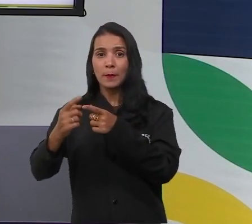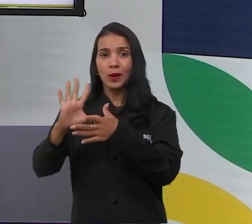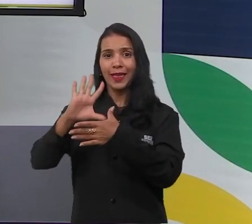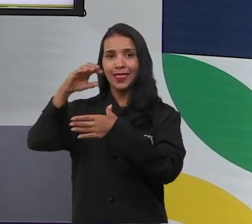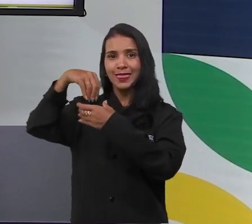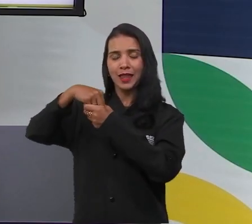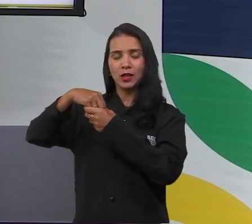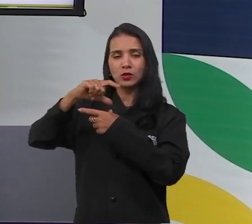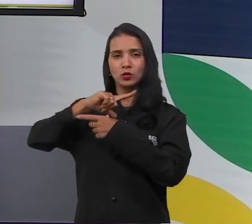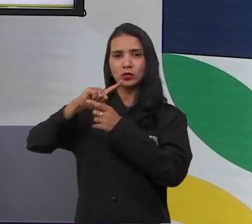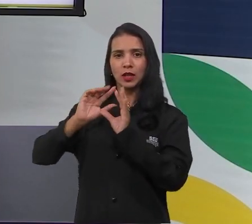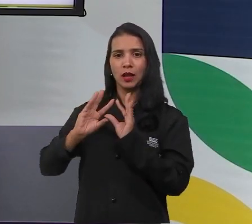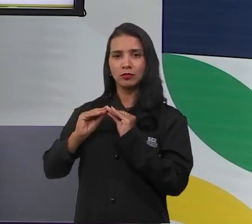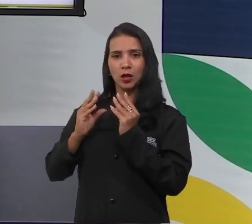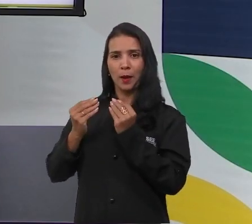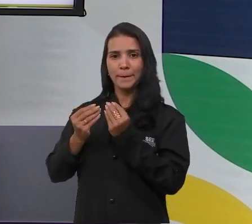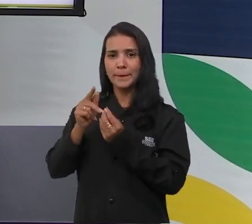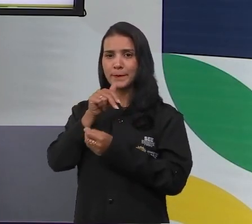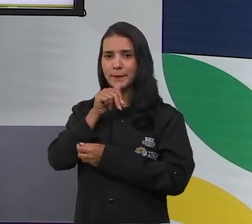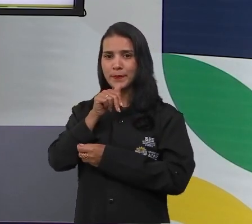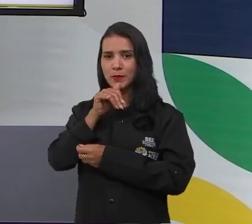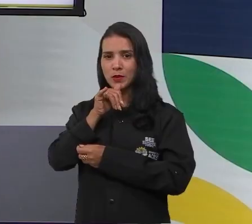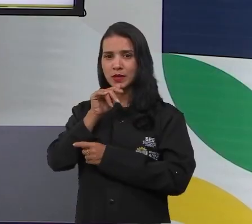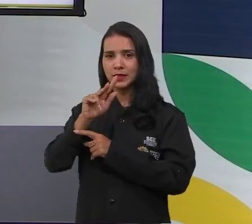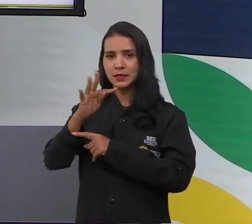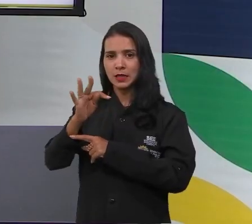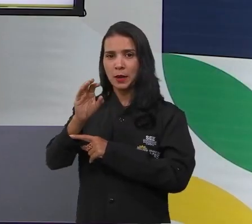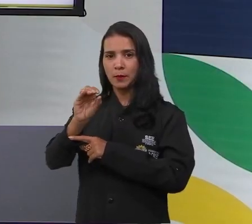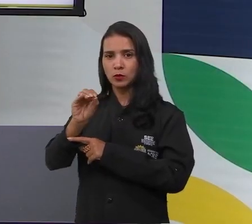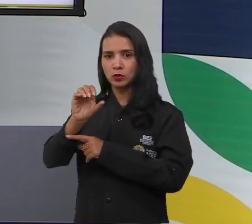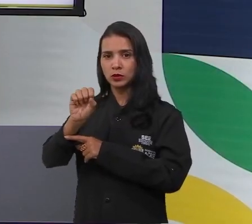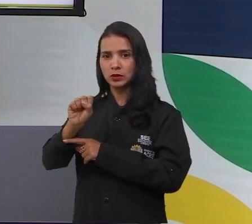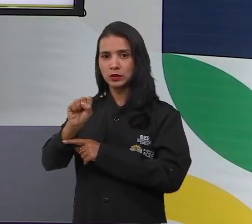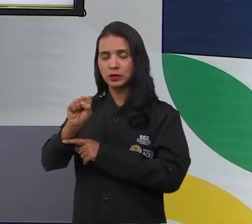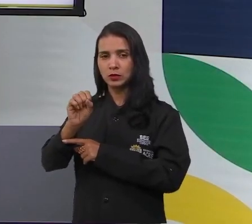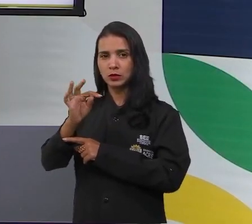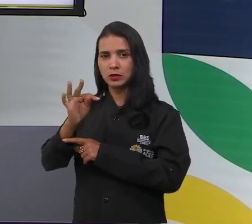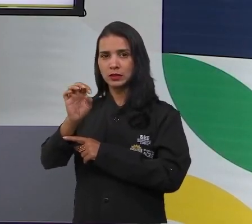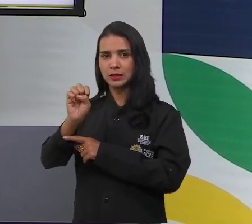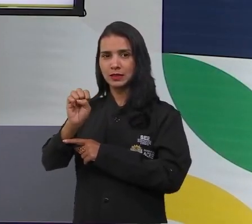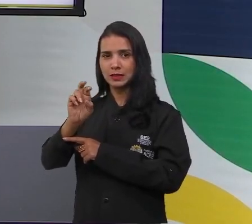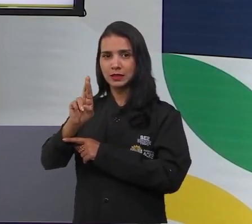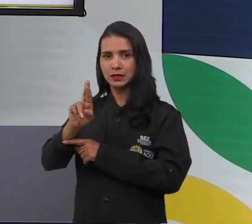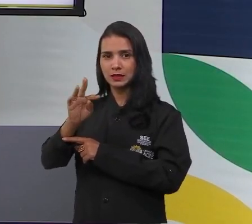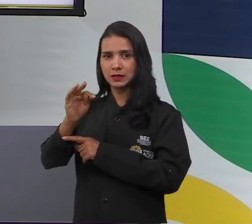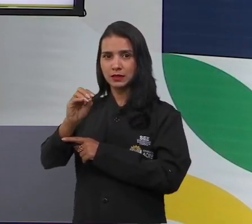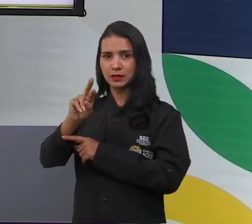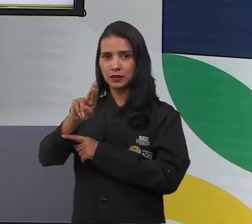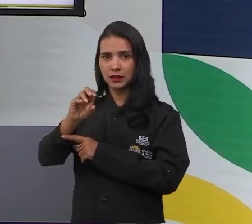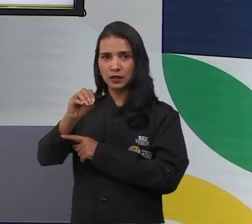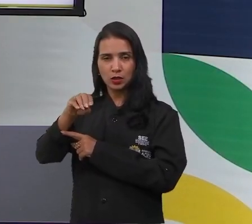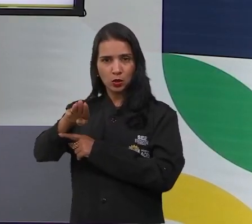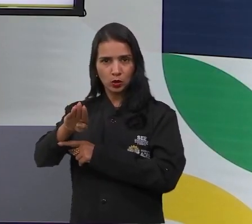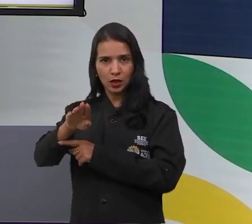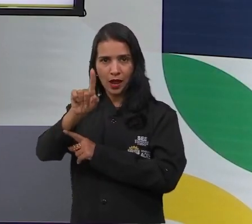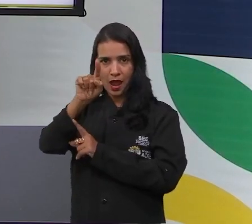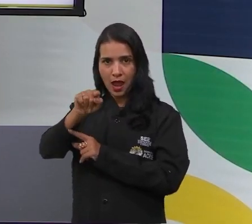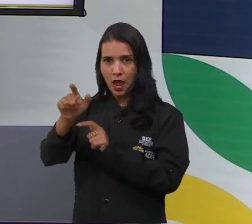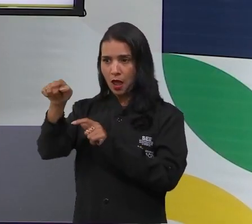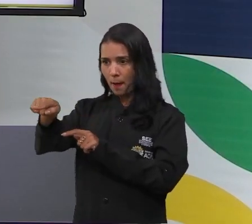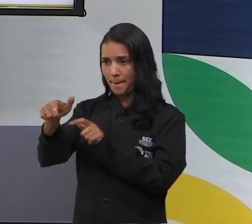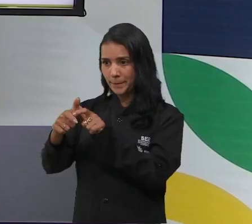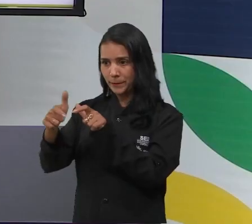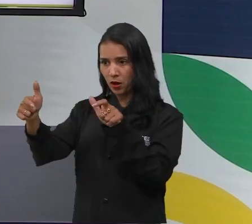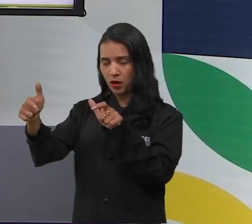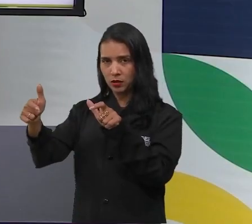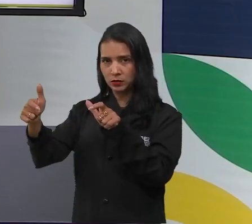hormônios são esses? Testosterona. A mulher, ela não tem tanta essa influência porque a testosterona na mulher é muito